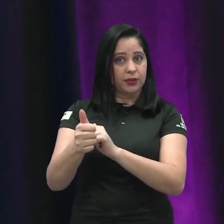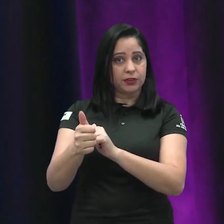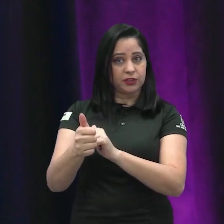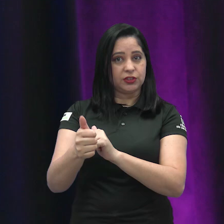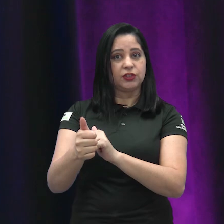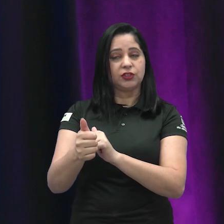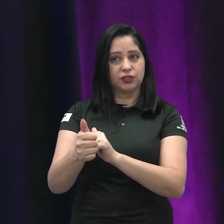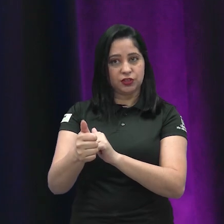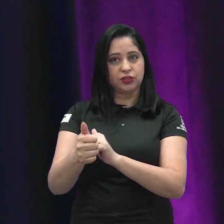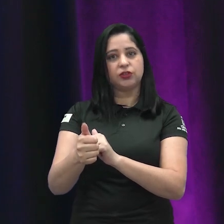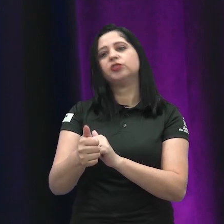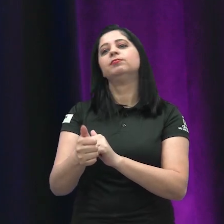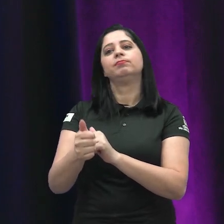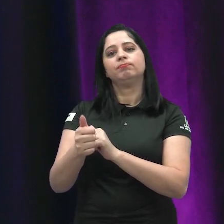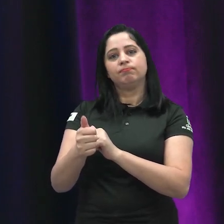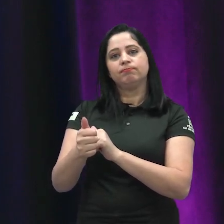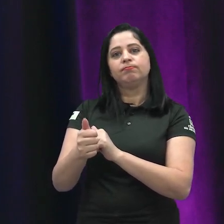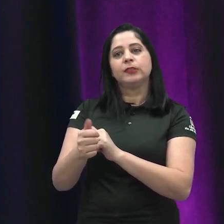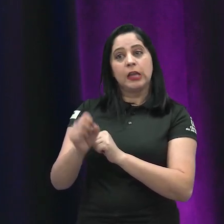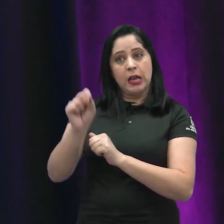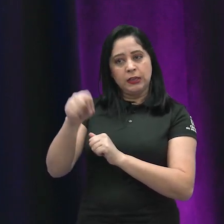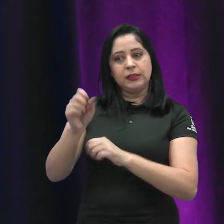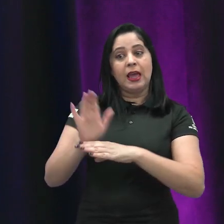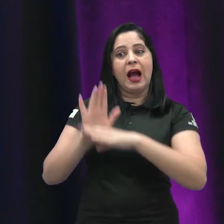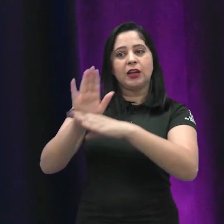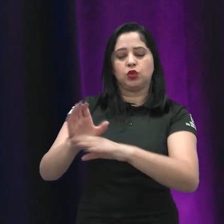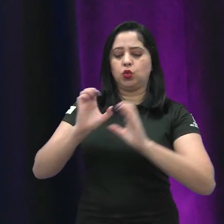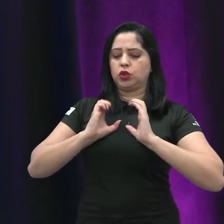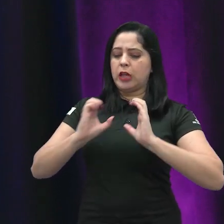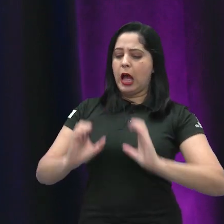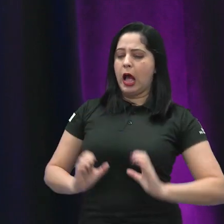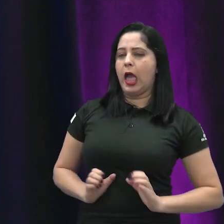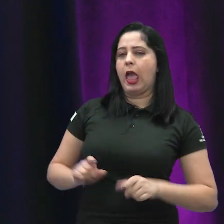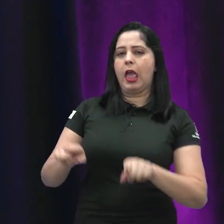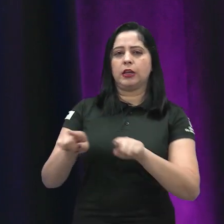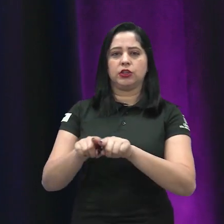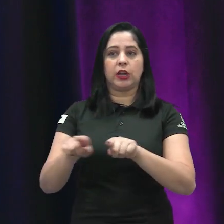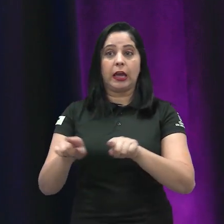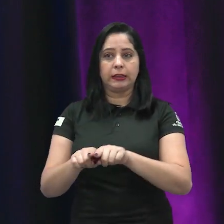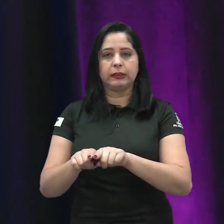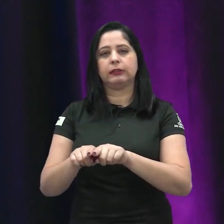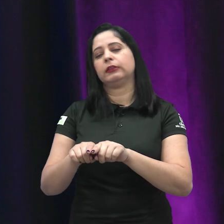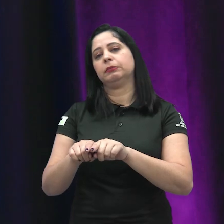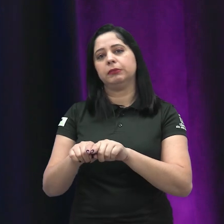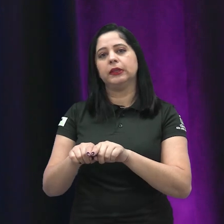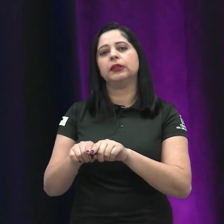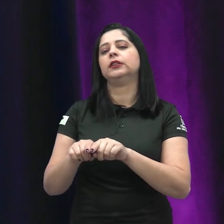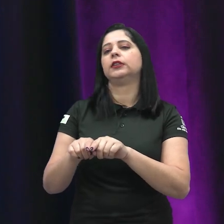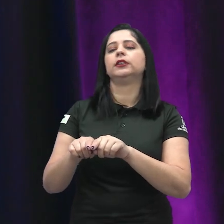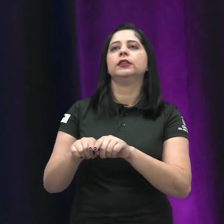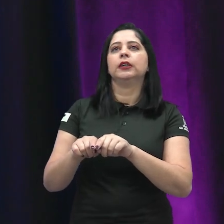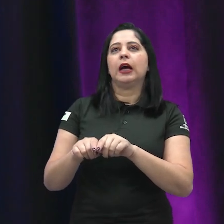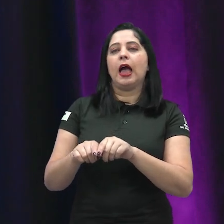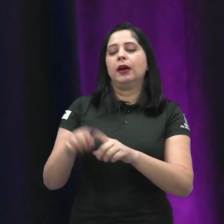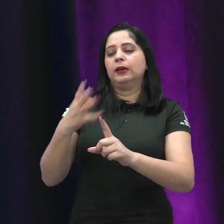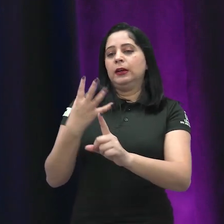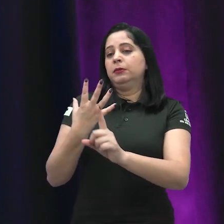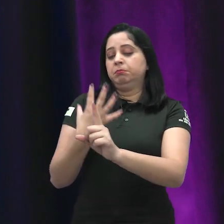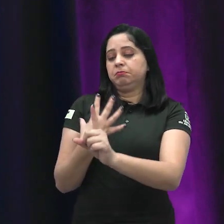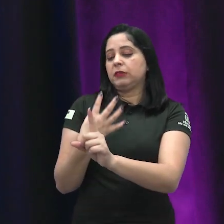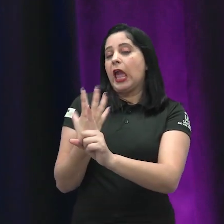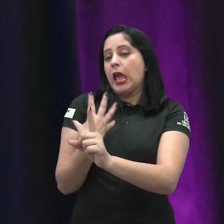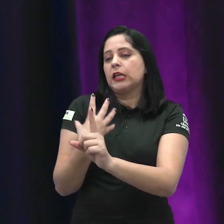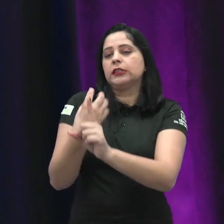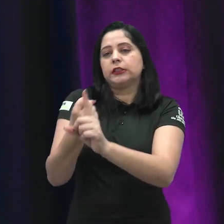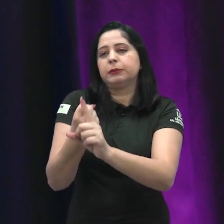vida da pessoa, ela tem trazido de alguma forma a disciplina, a inspiração para outras práticas dentro da sua vida, né?